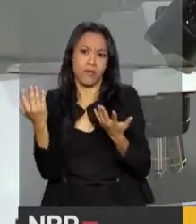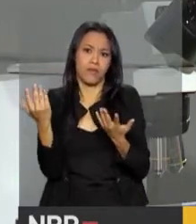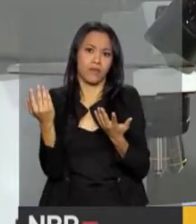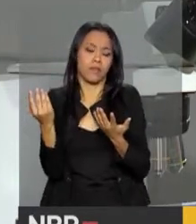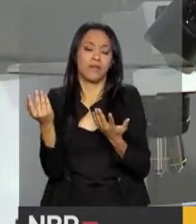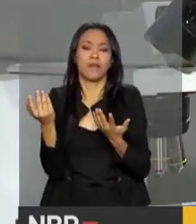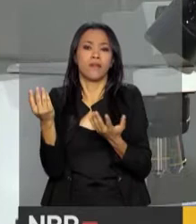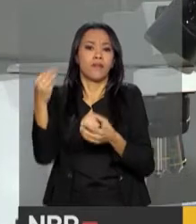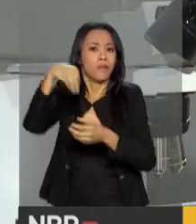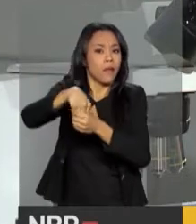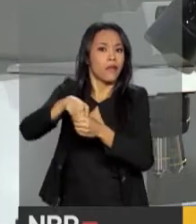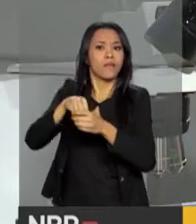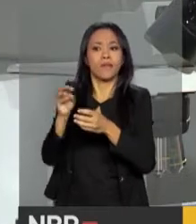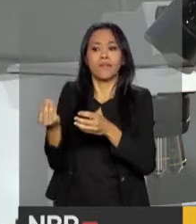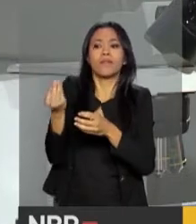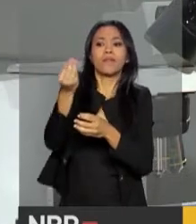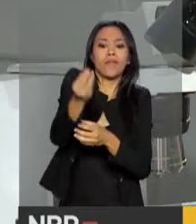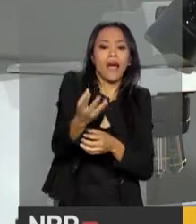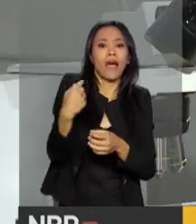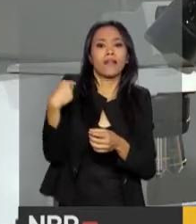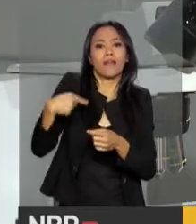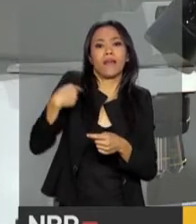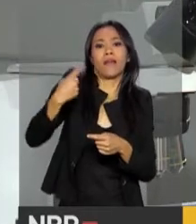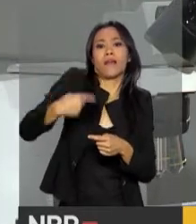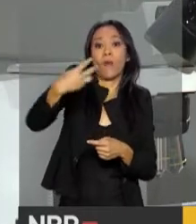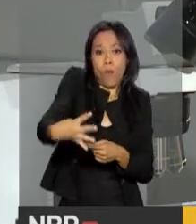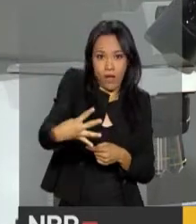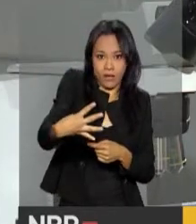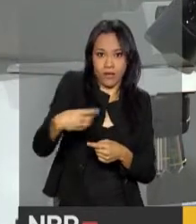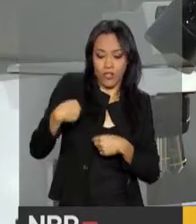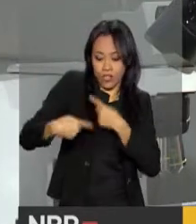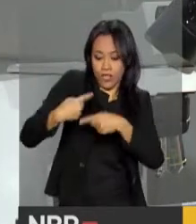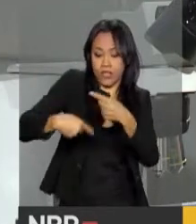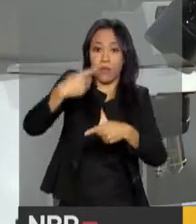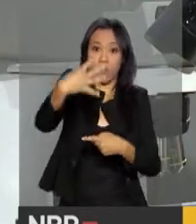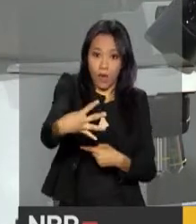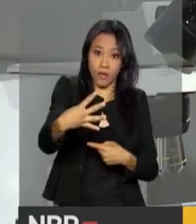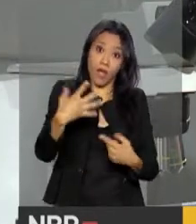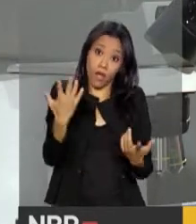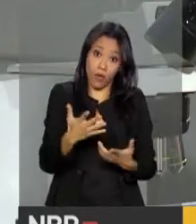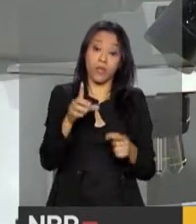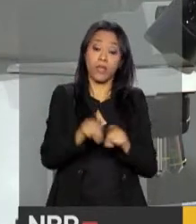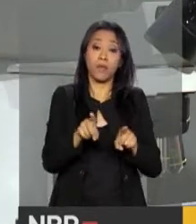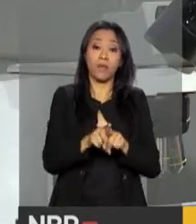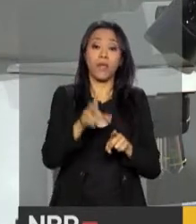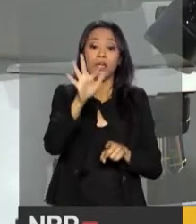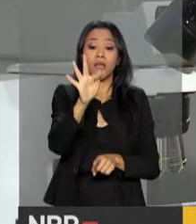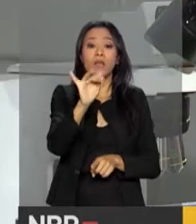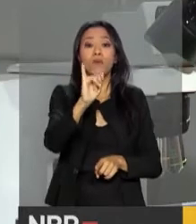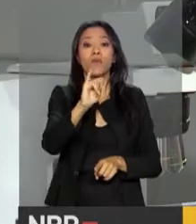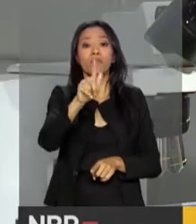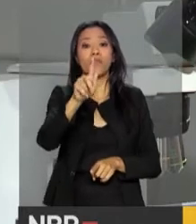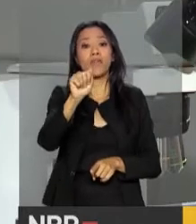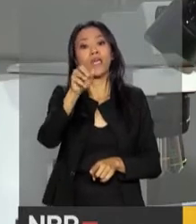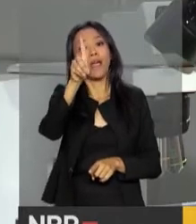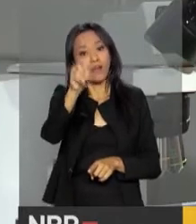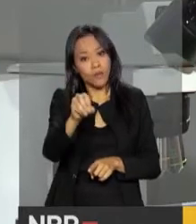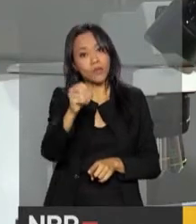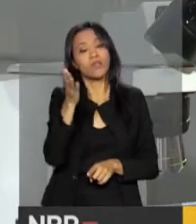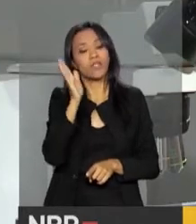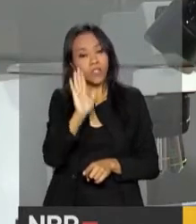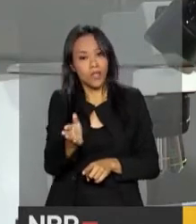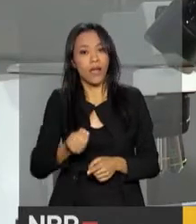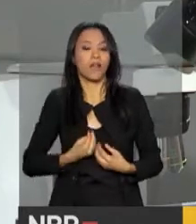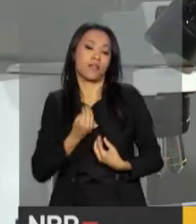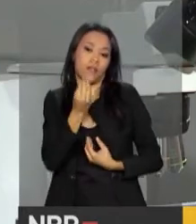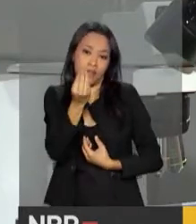seu parente até quarto grau agora o filho é possível de ser doado também agente dou um parte do fígado